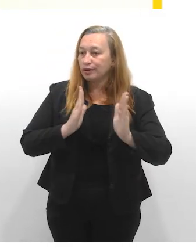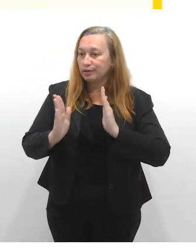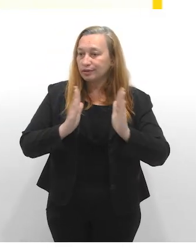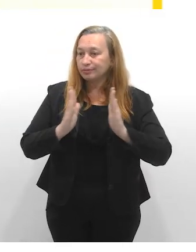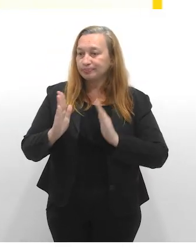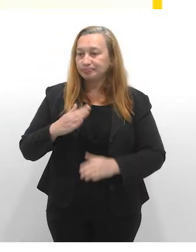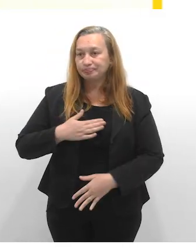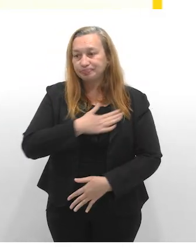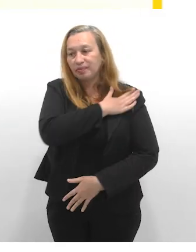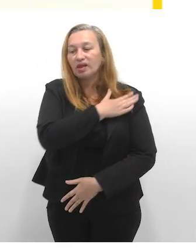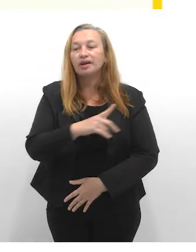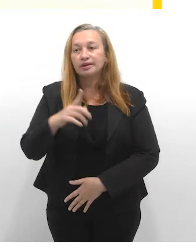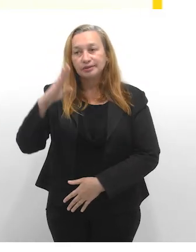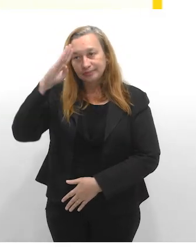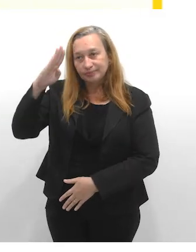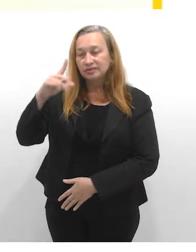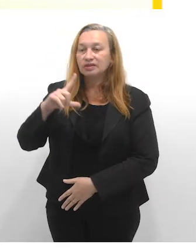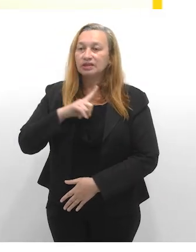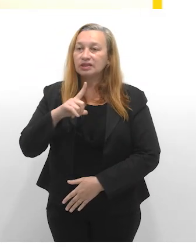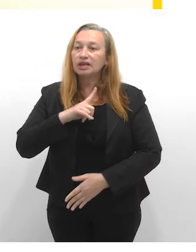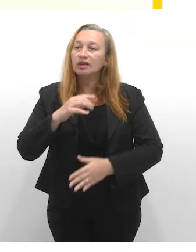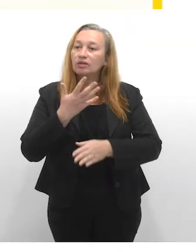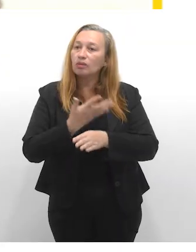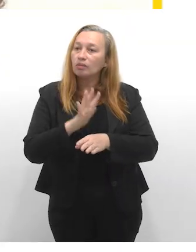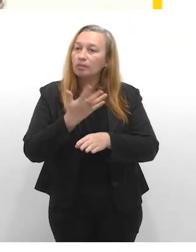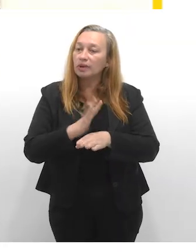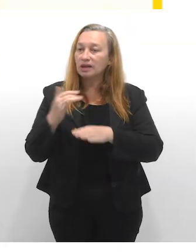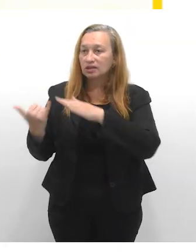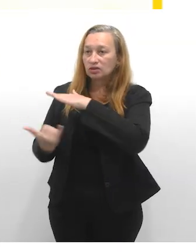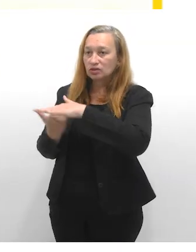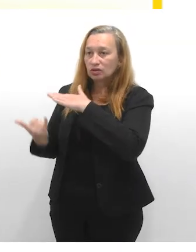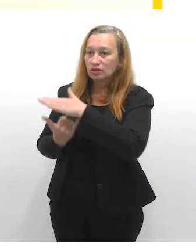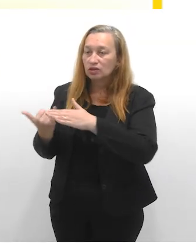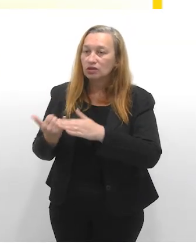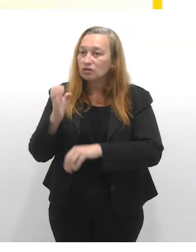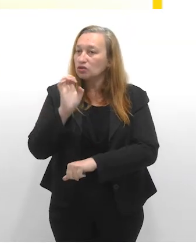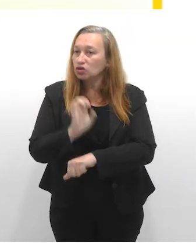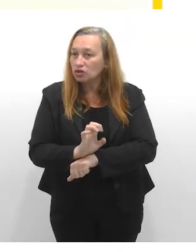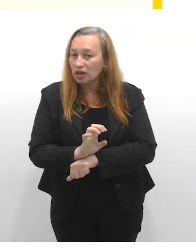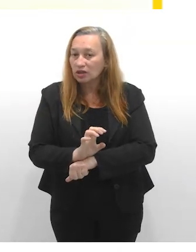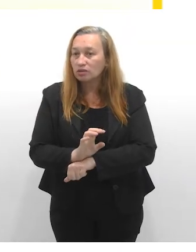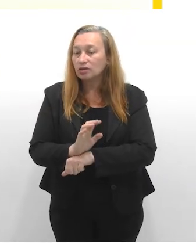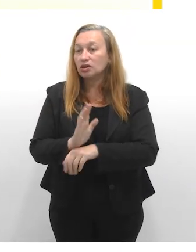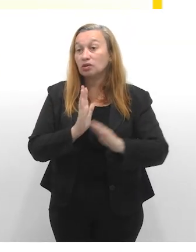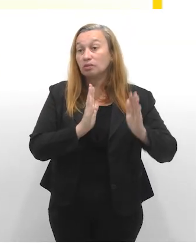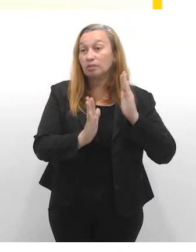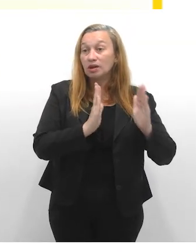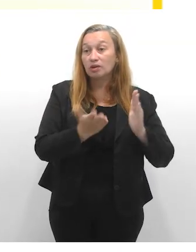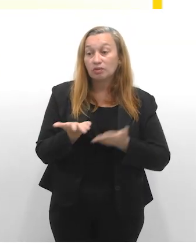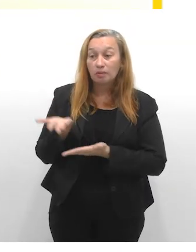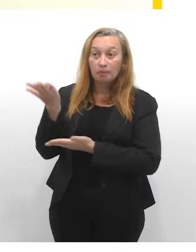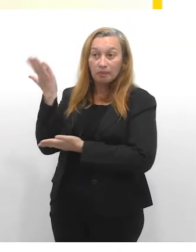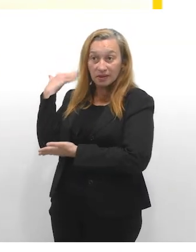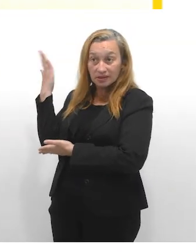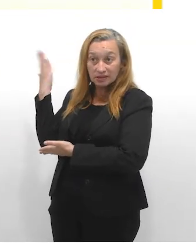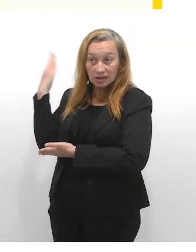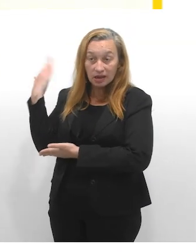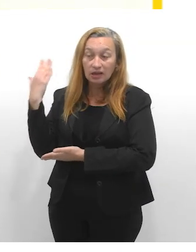ditadura, onde você tem isso como prática institucionalizada de um Estado que naquele momento